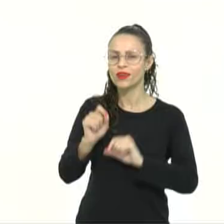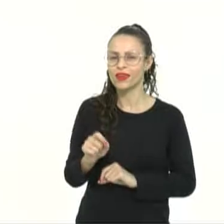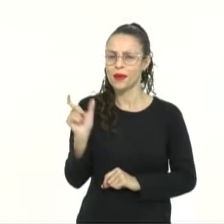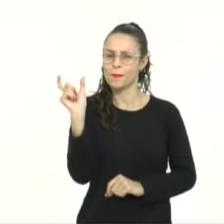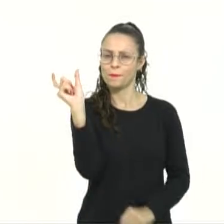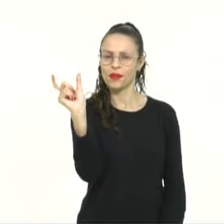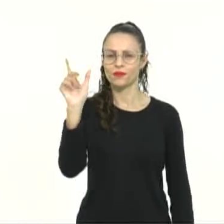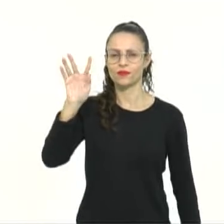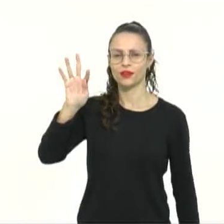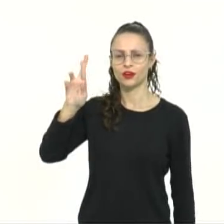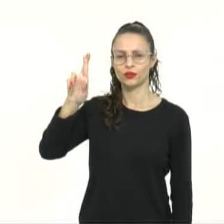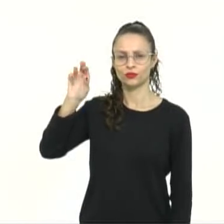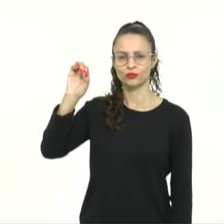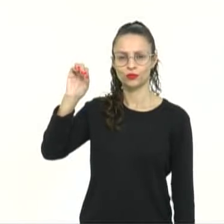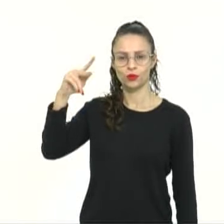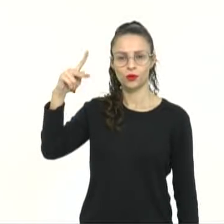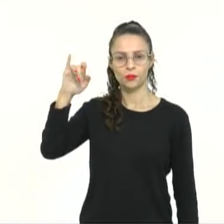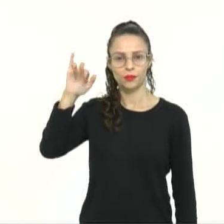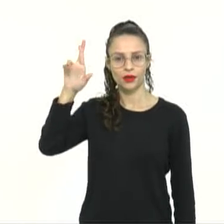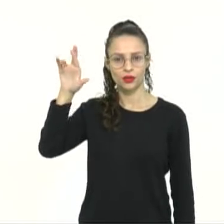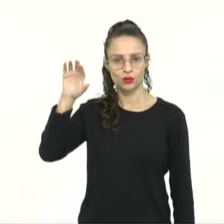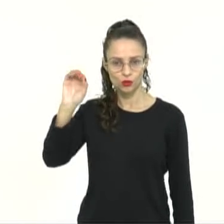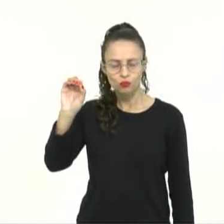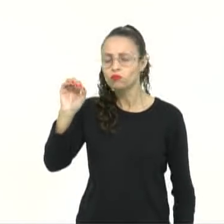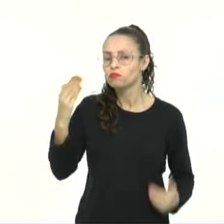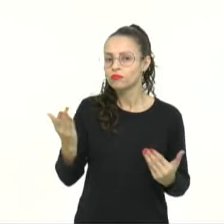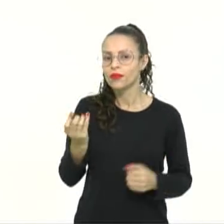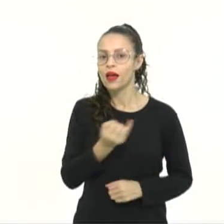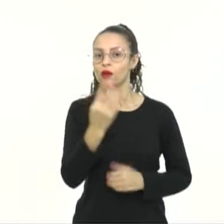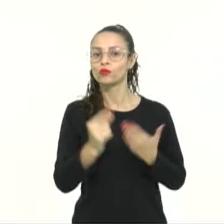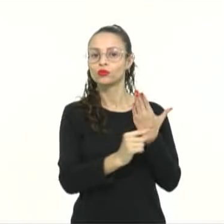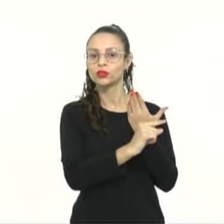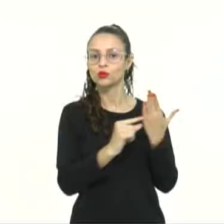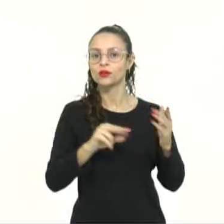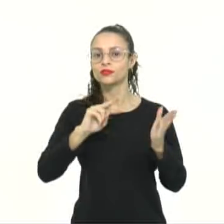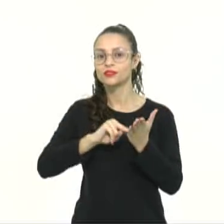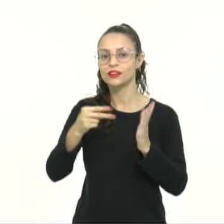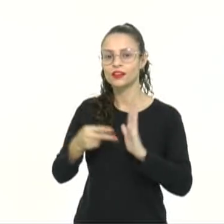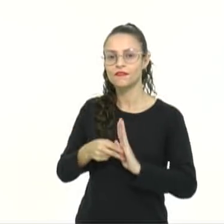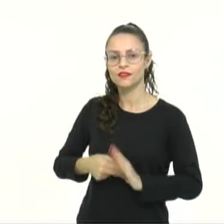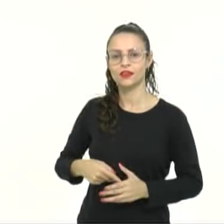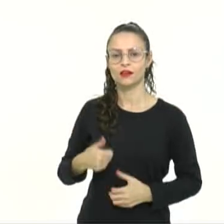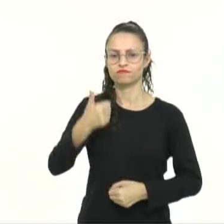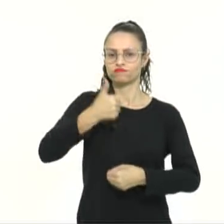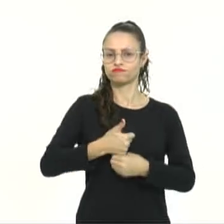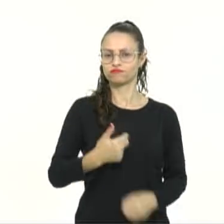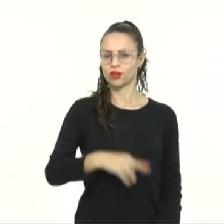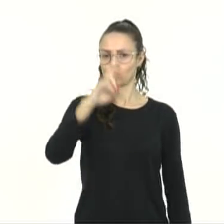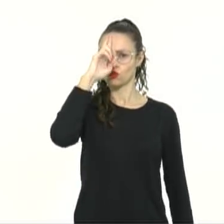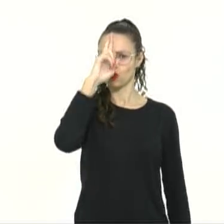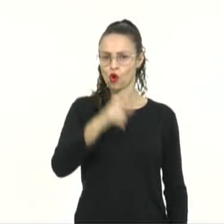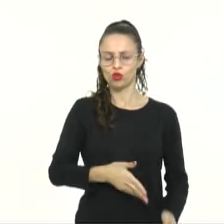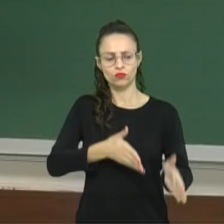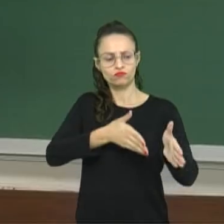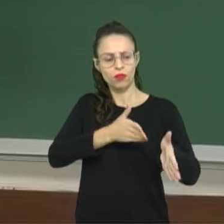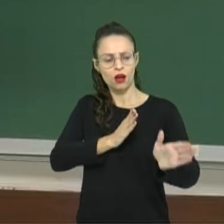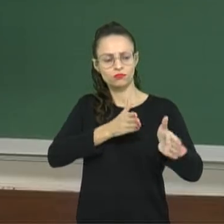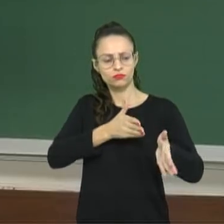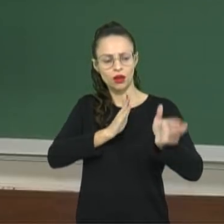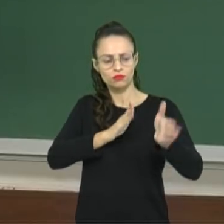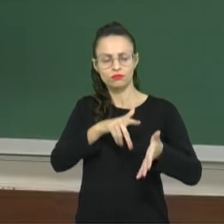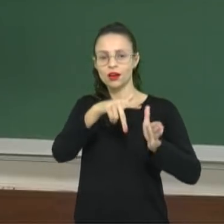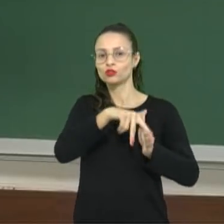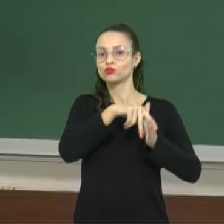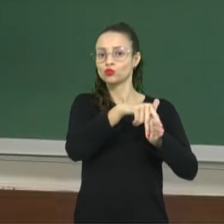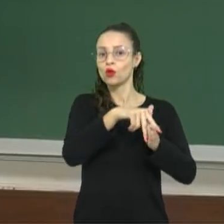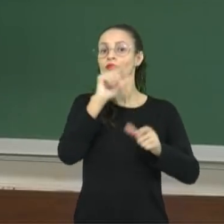O que é o tropeiro, né? Para alguns autores, designava o dono da tropa. Em algumas regiões, o tropeiro era chamado assim,